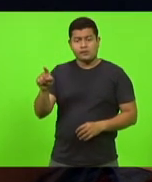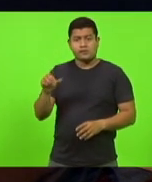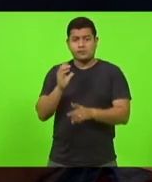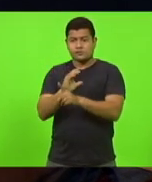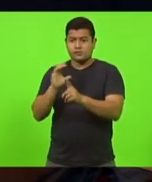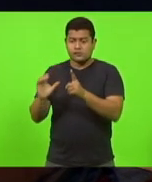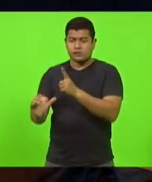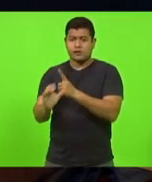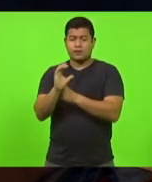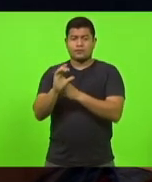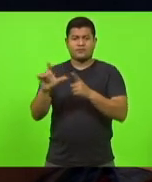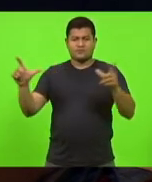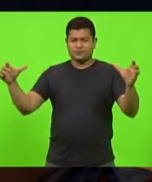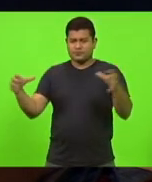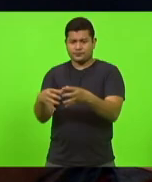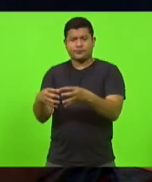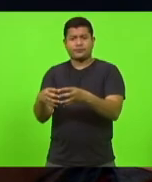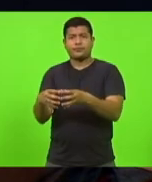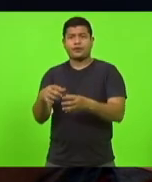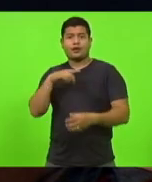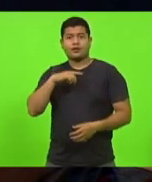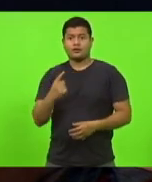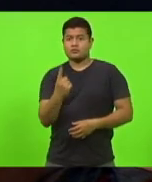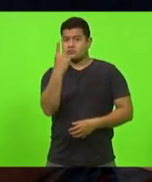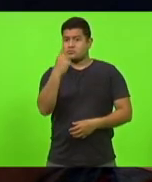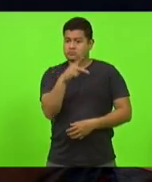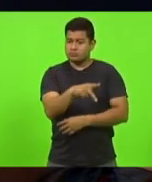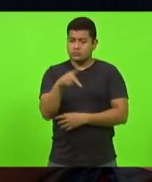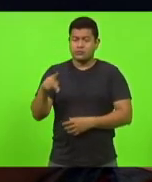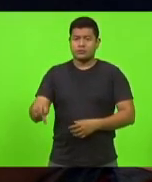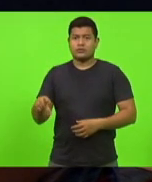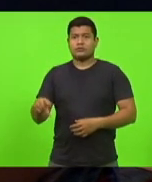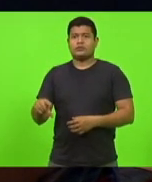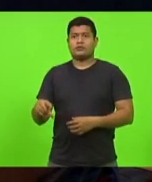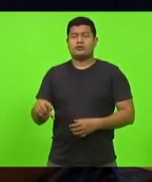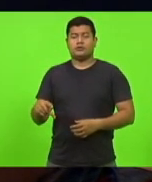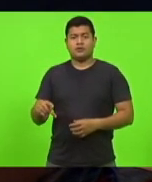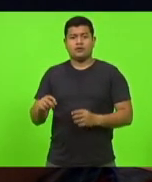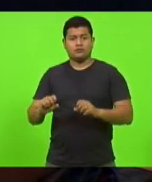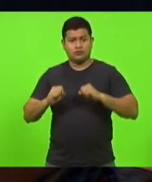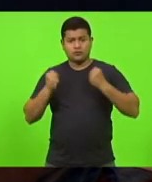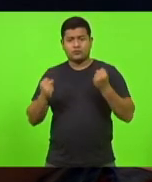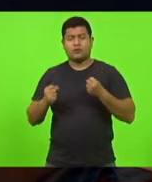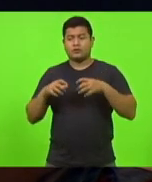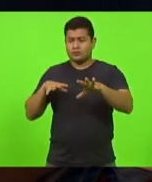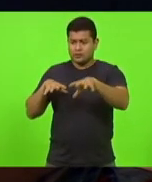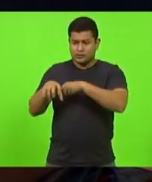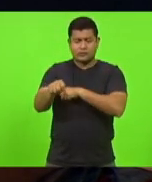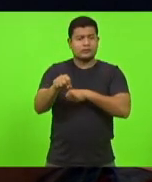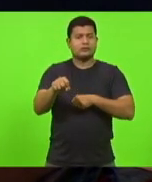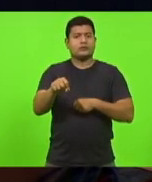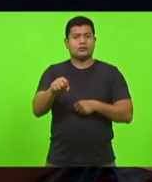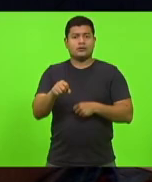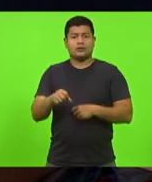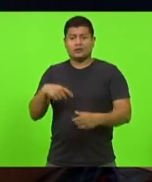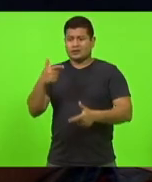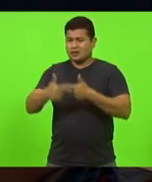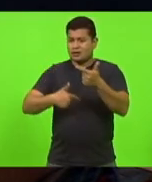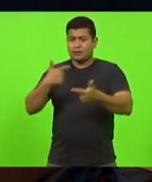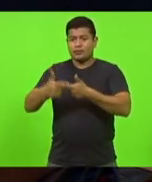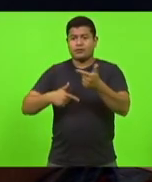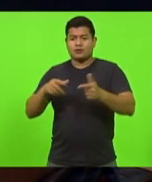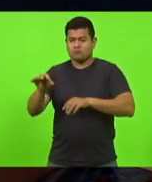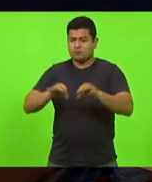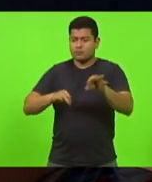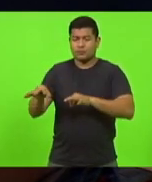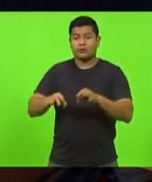Santa Catarina, tem um professor vocacionado, trabalhando para preparar nossos